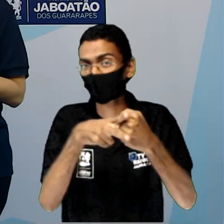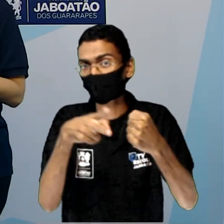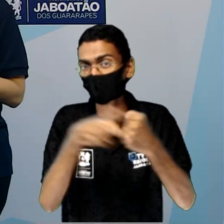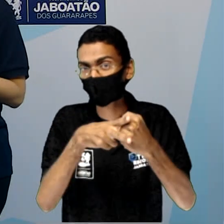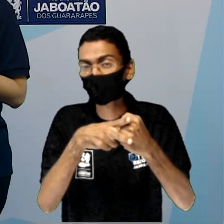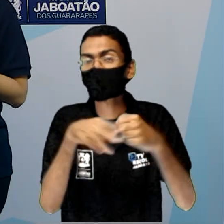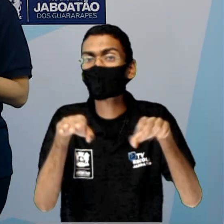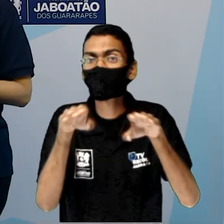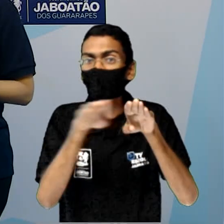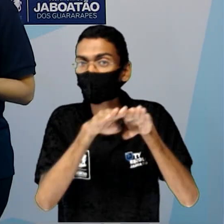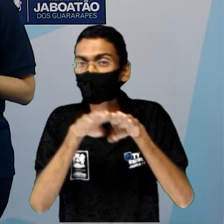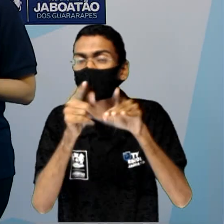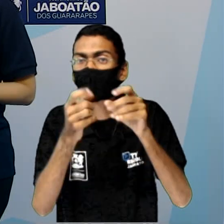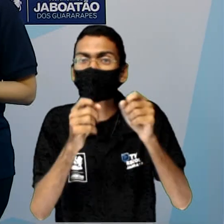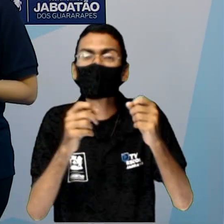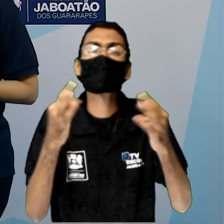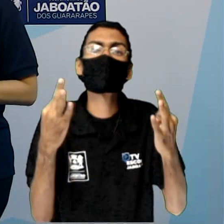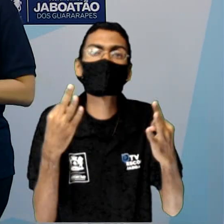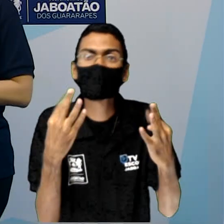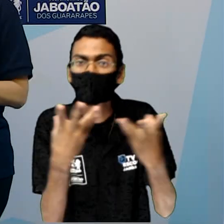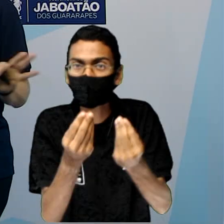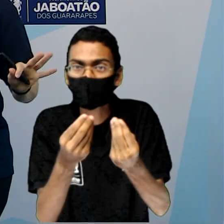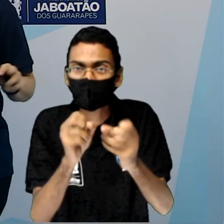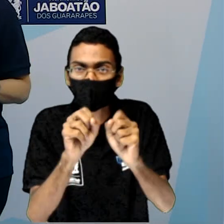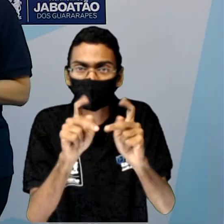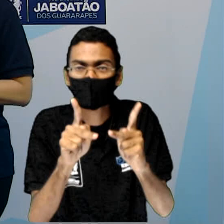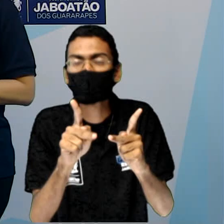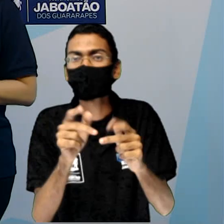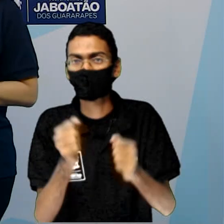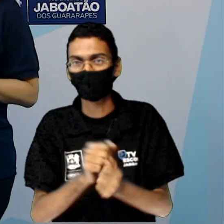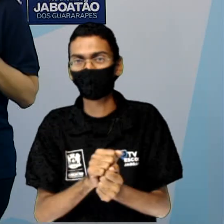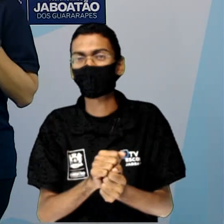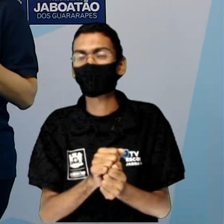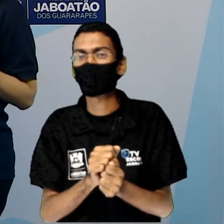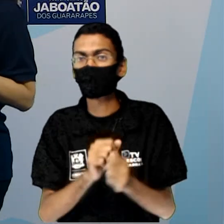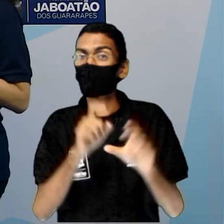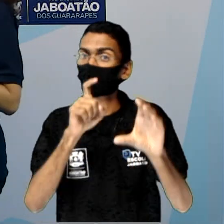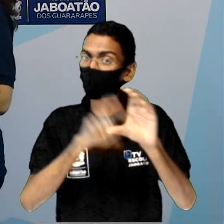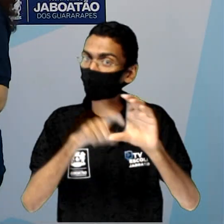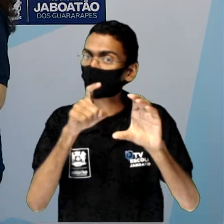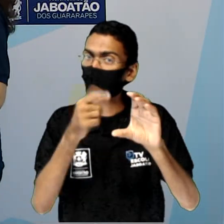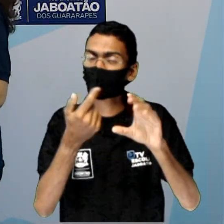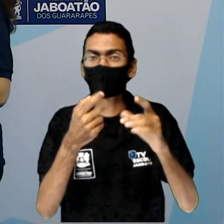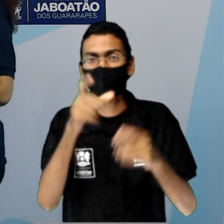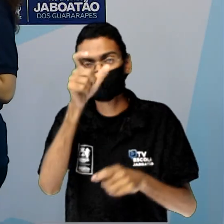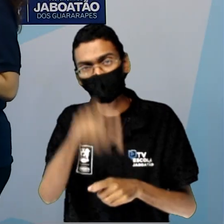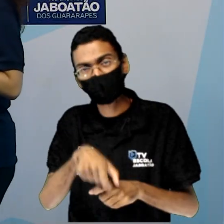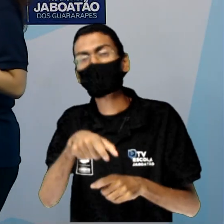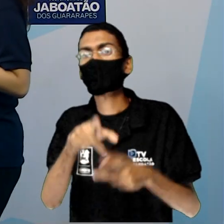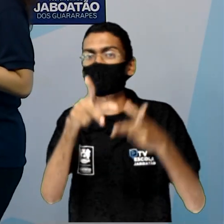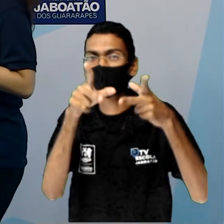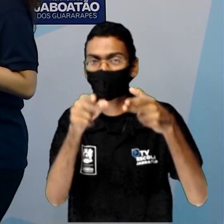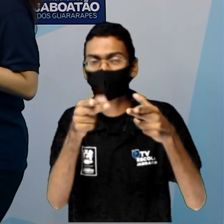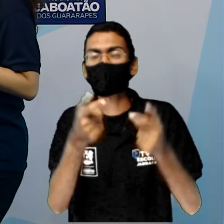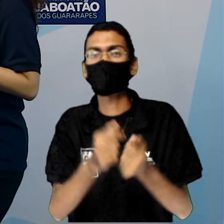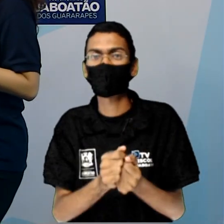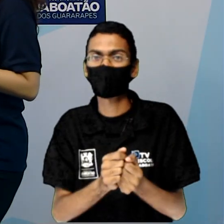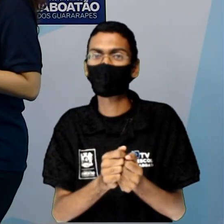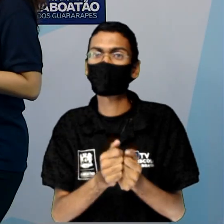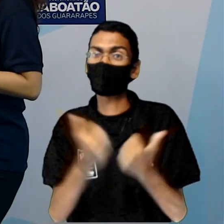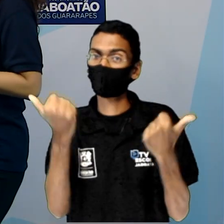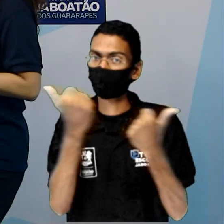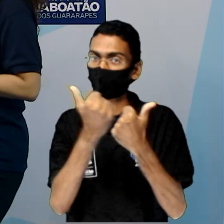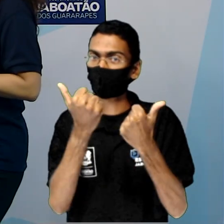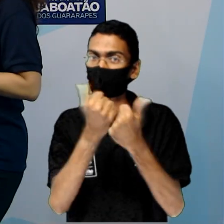no passado, que independente do sujeito, ele vai ficar igual. Certo? E agora, a gente